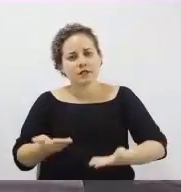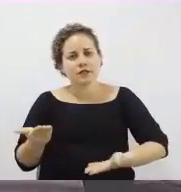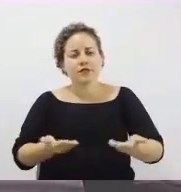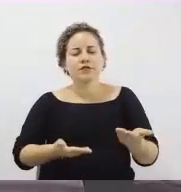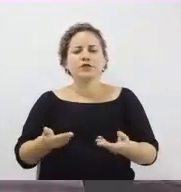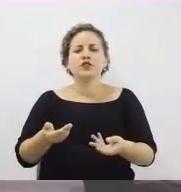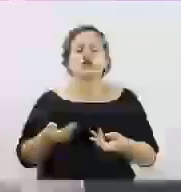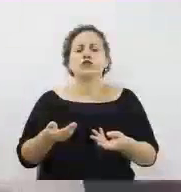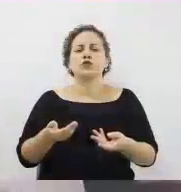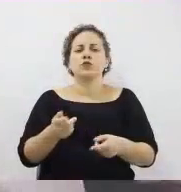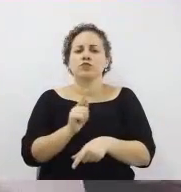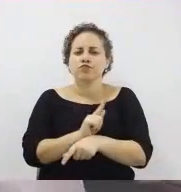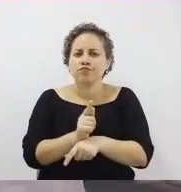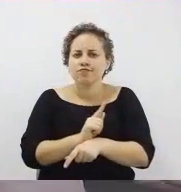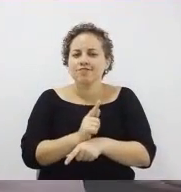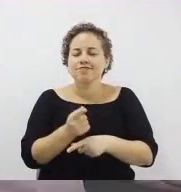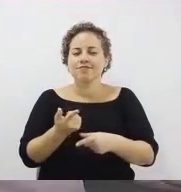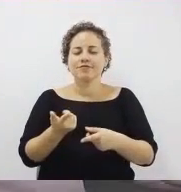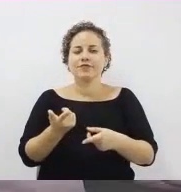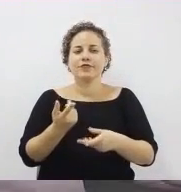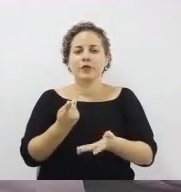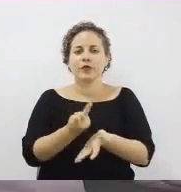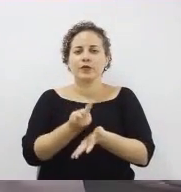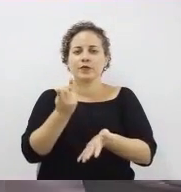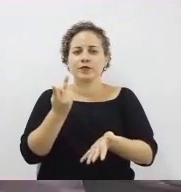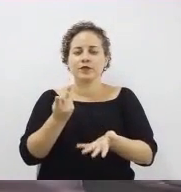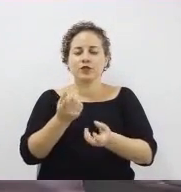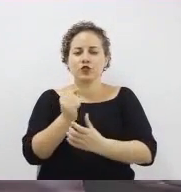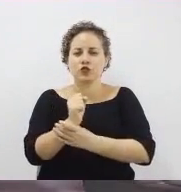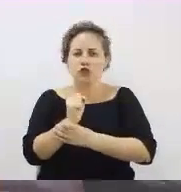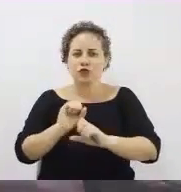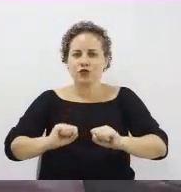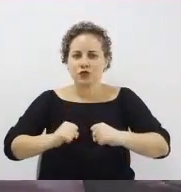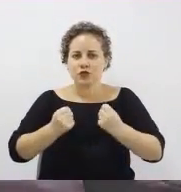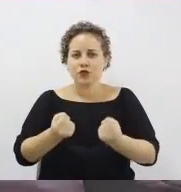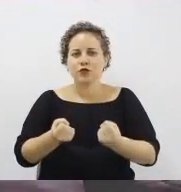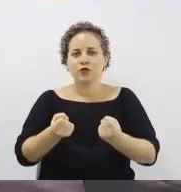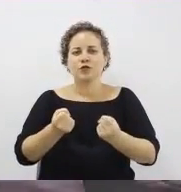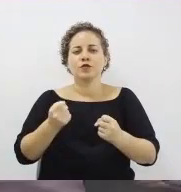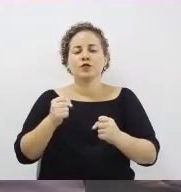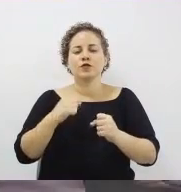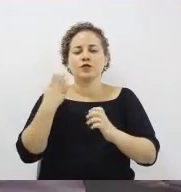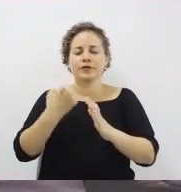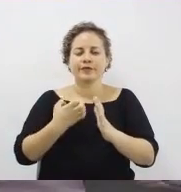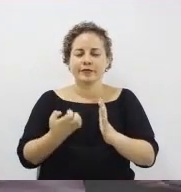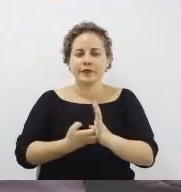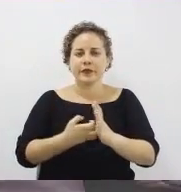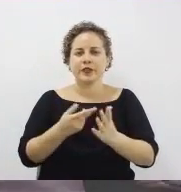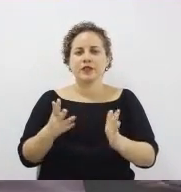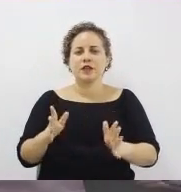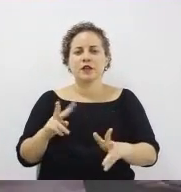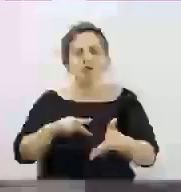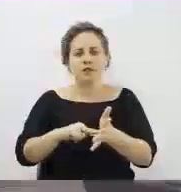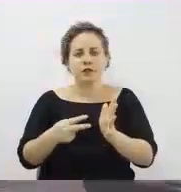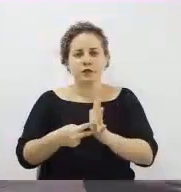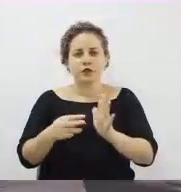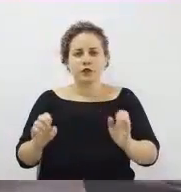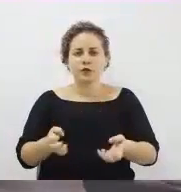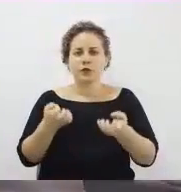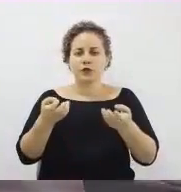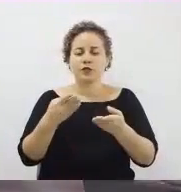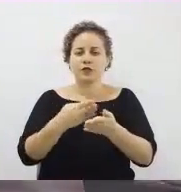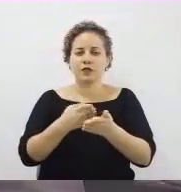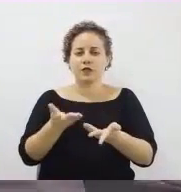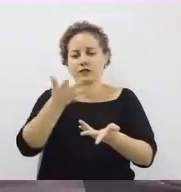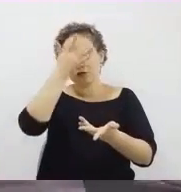gerenciado. É o resultado líquido de todos os esforços logísticos da firma. Trata-se do desempenho oferecido pelos fornecedores